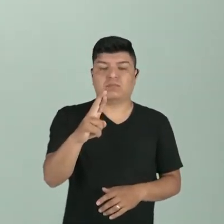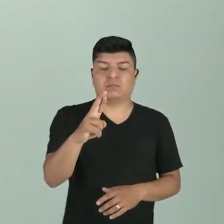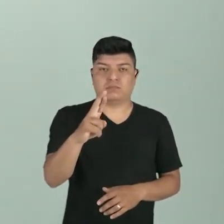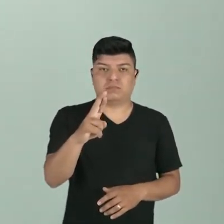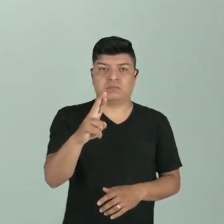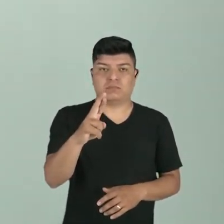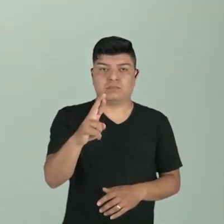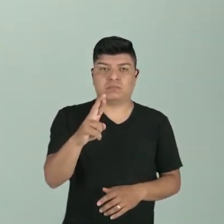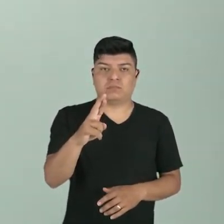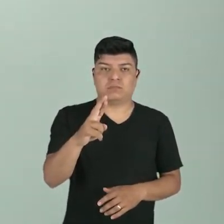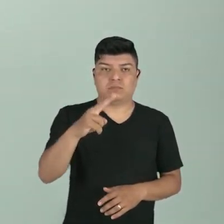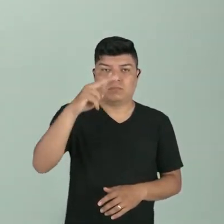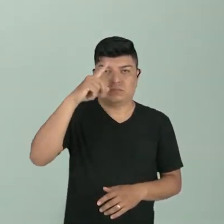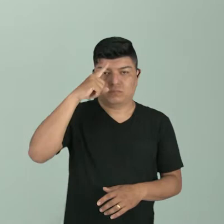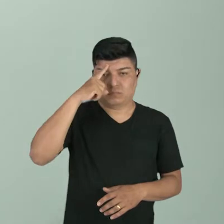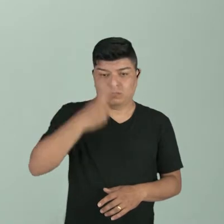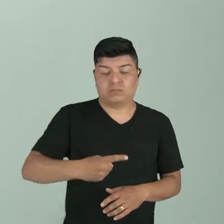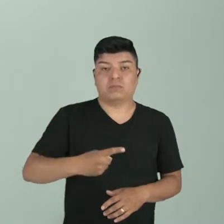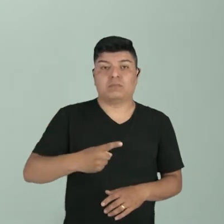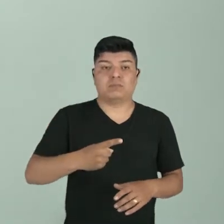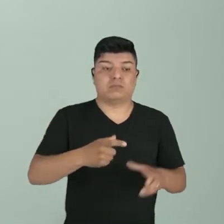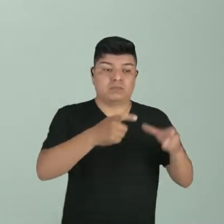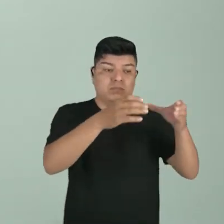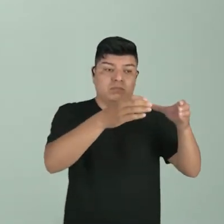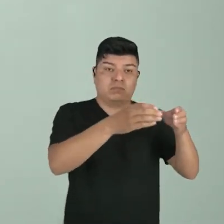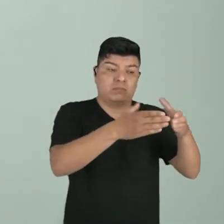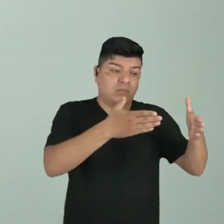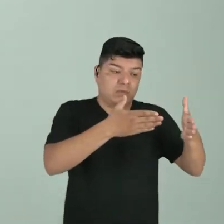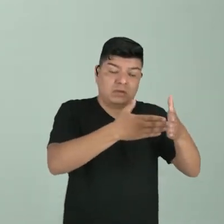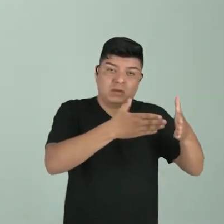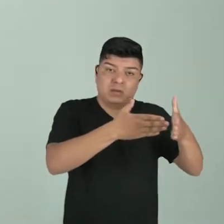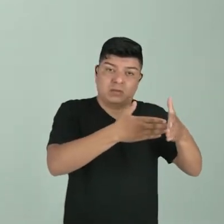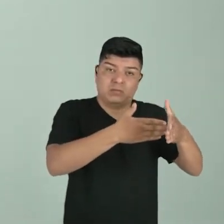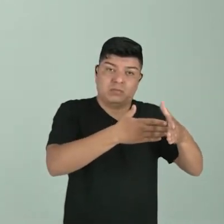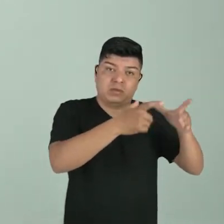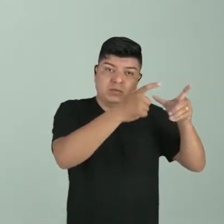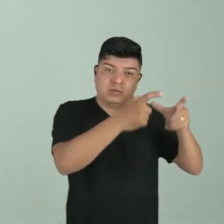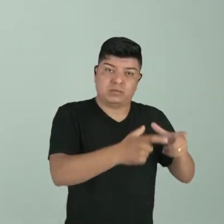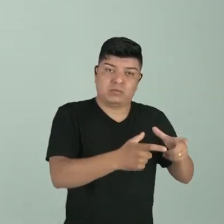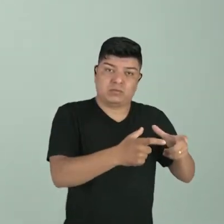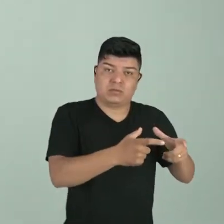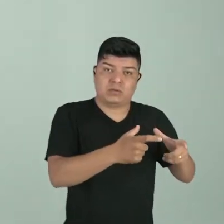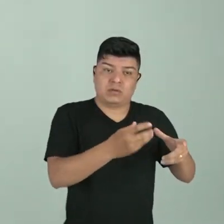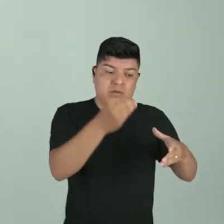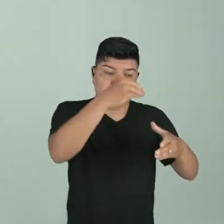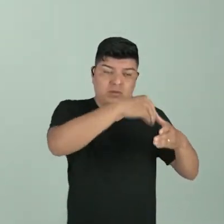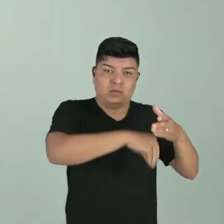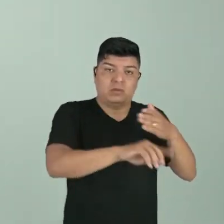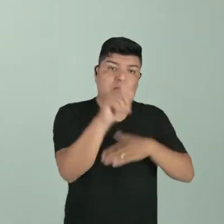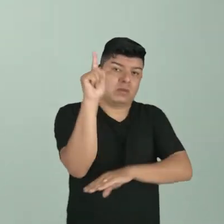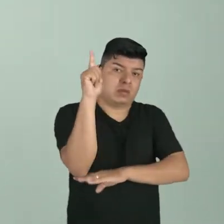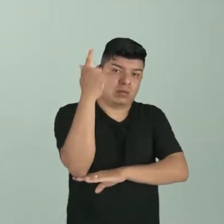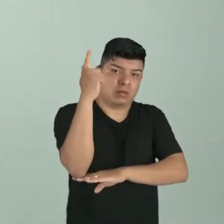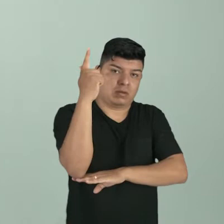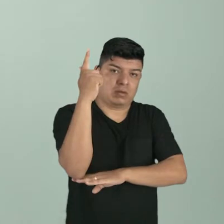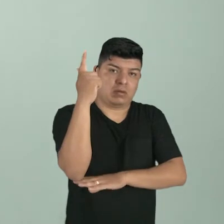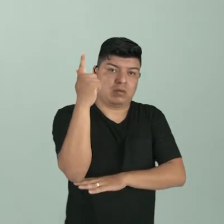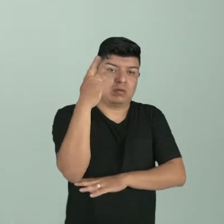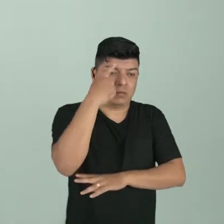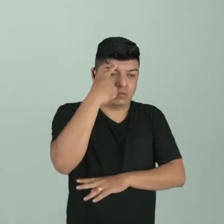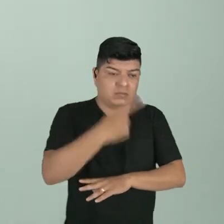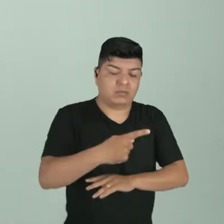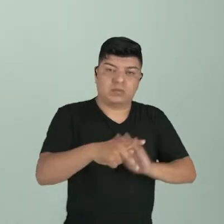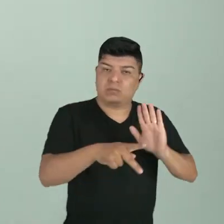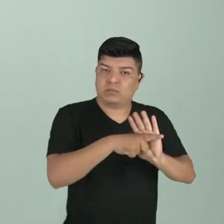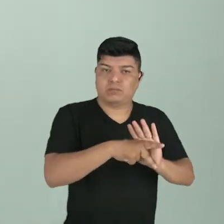era autoridade dentro daquele limite de terras, dentro daquele limite geográfico que estava sob o